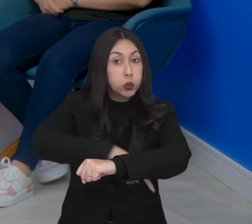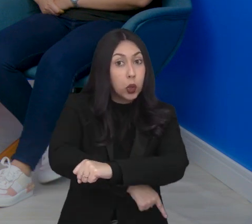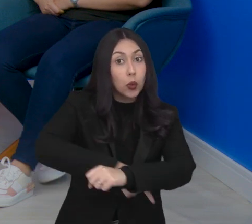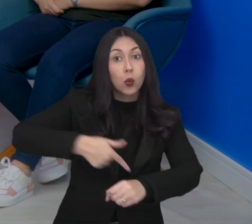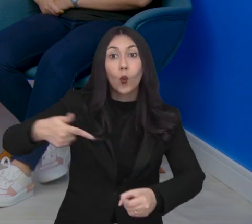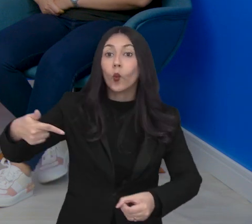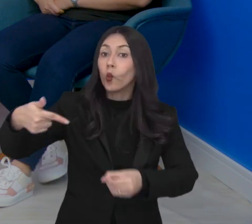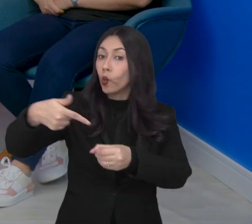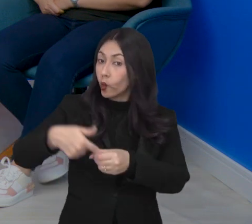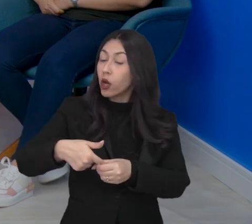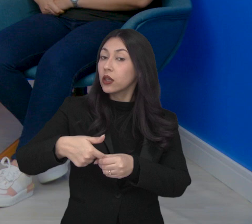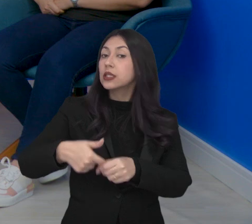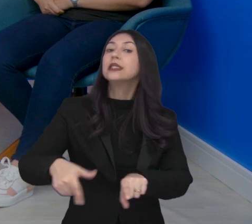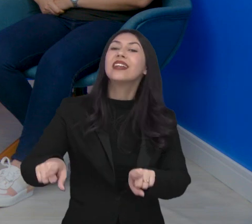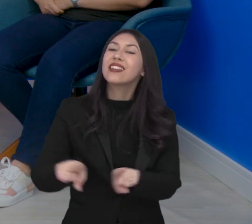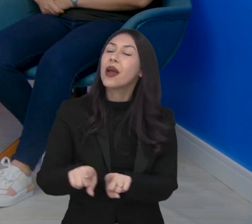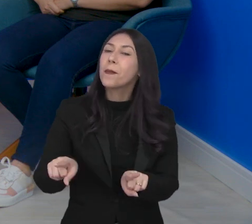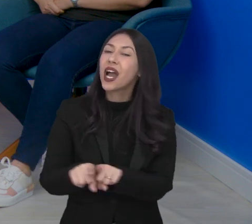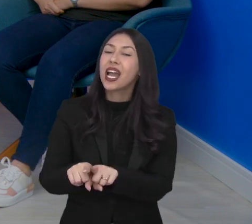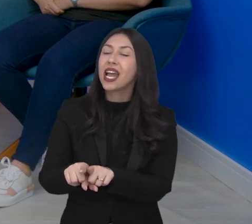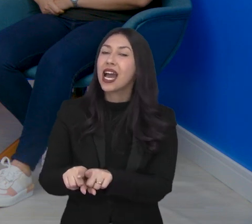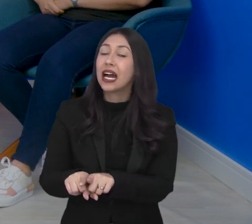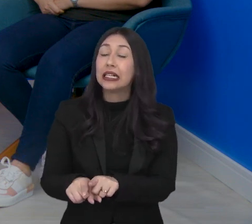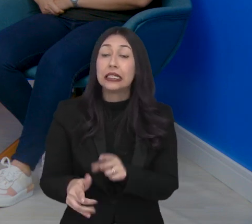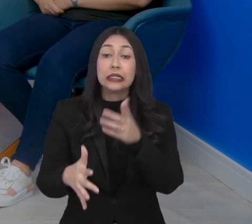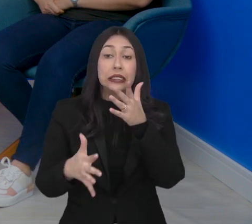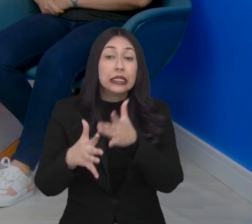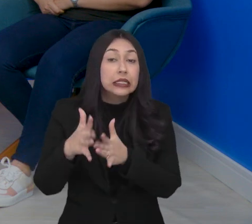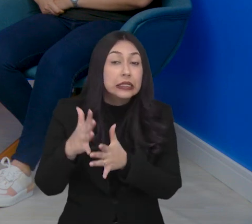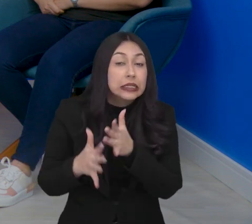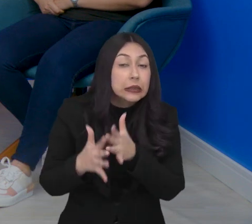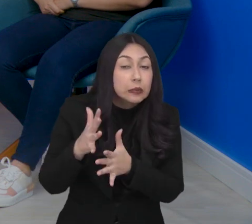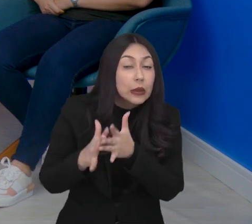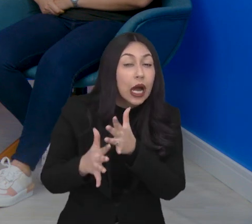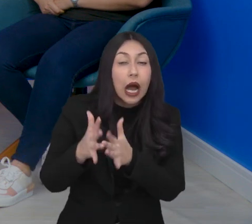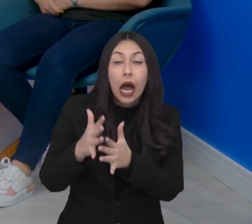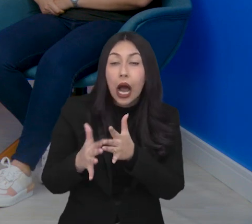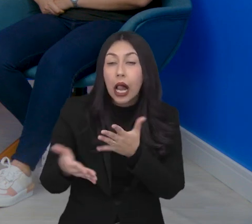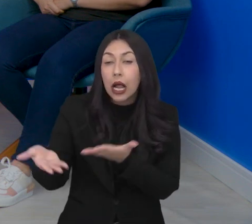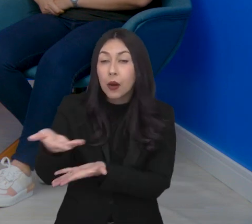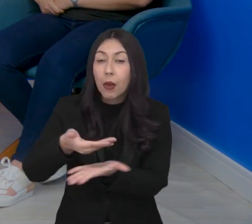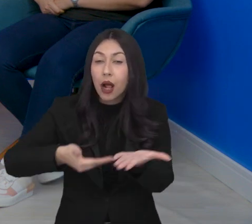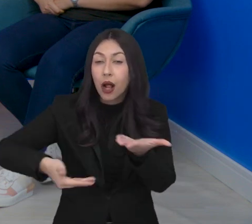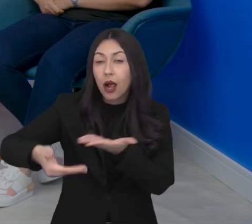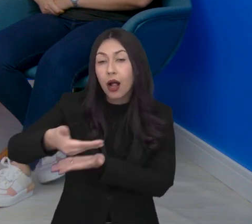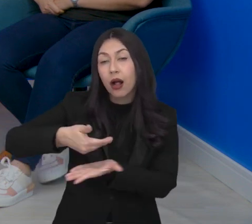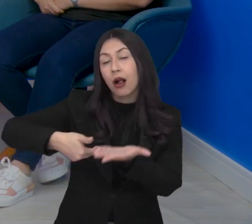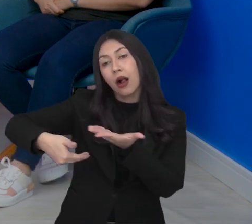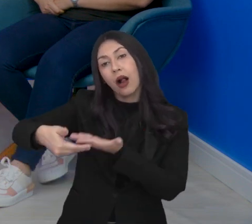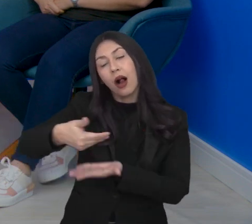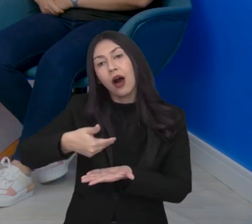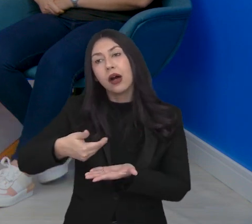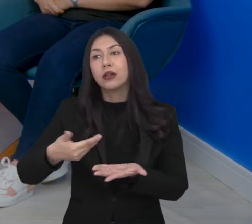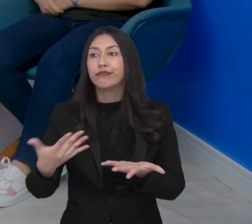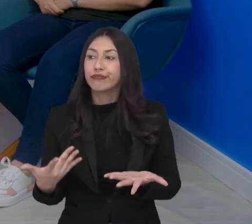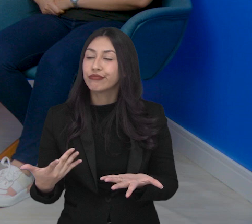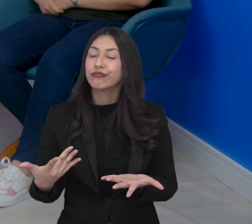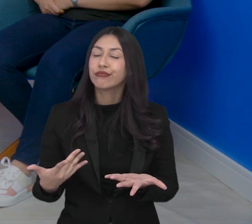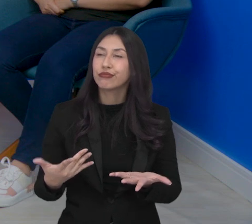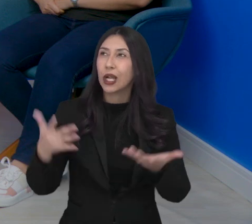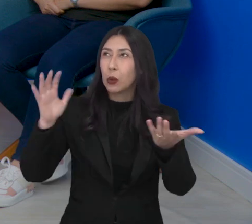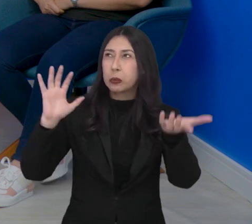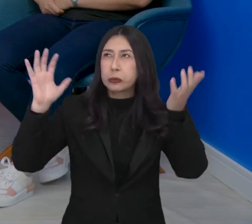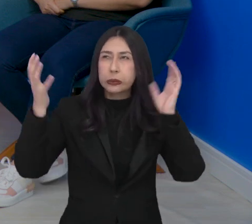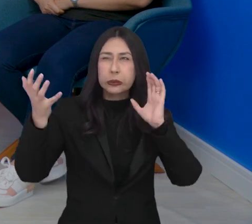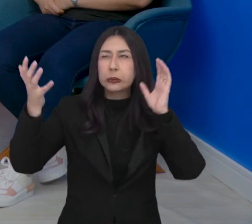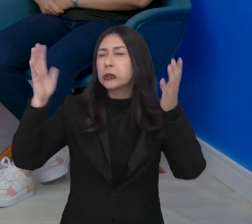Isso também acaba entrando nesse cálculo na hora de entender essa geopolítica, essa relação com as